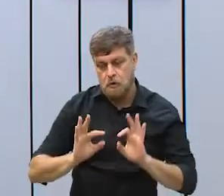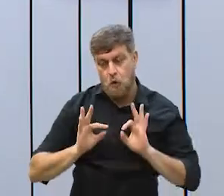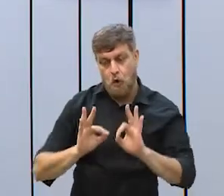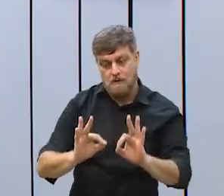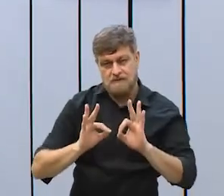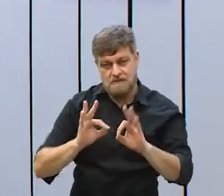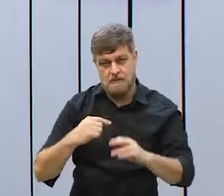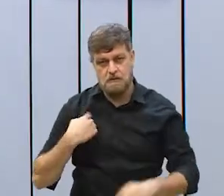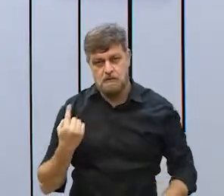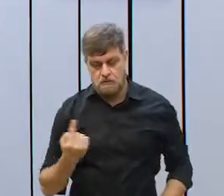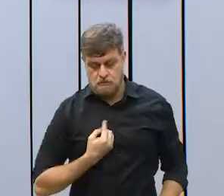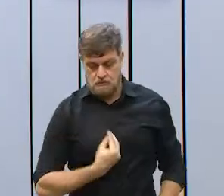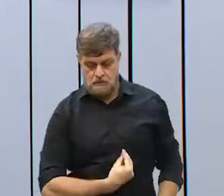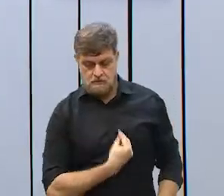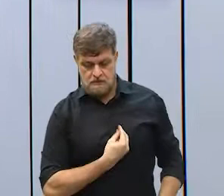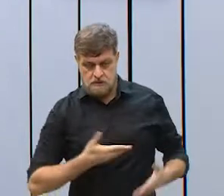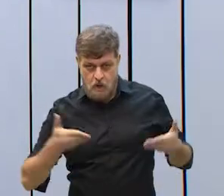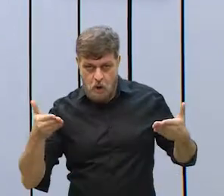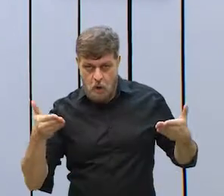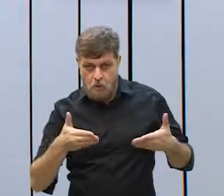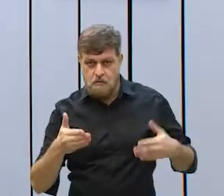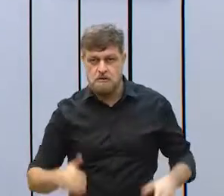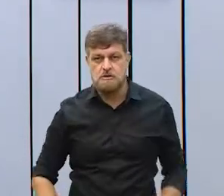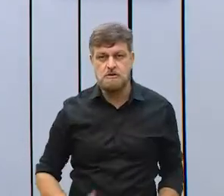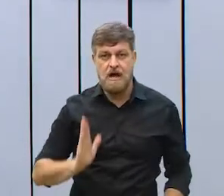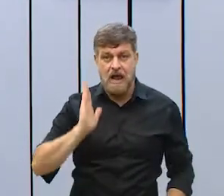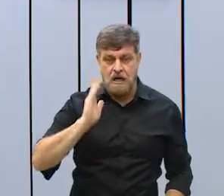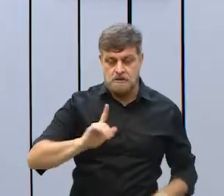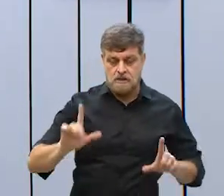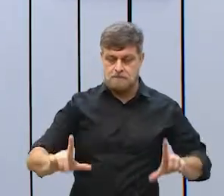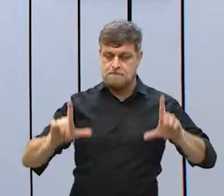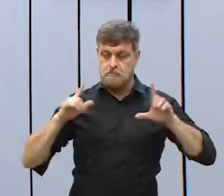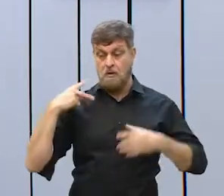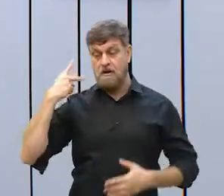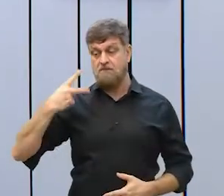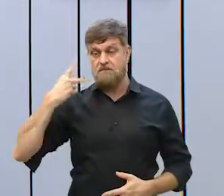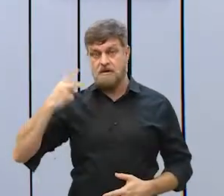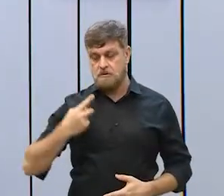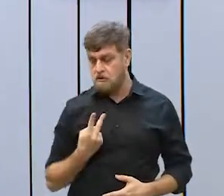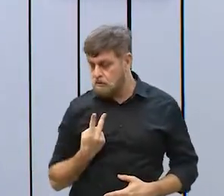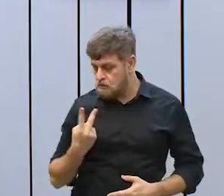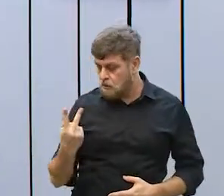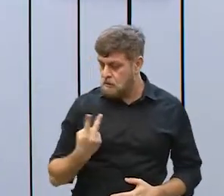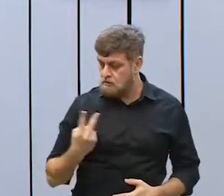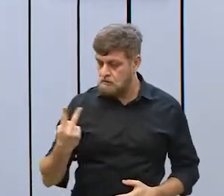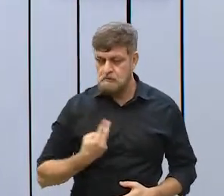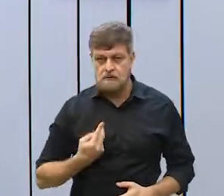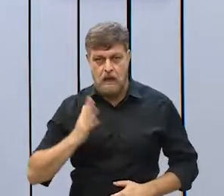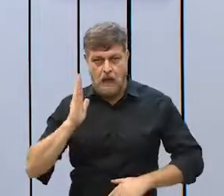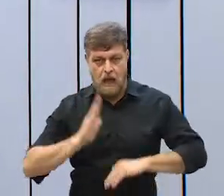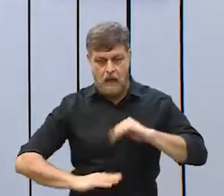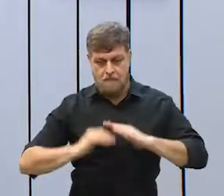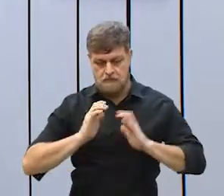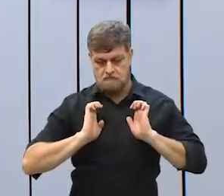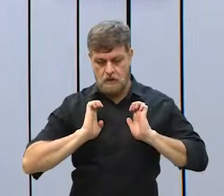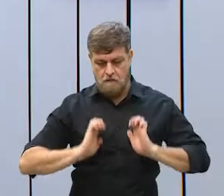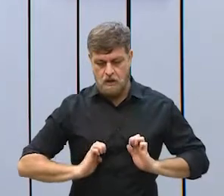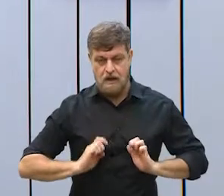certos. Estamos aqui hoje, volto a dizer, já é um grande passo. A nossa conduta, a